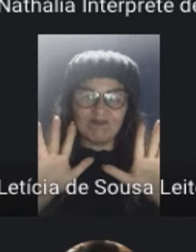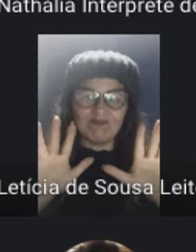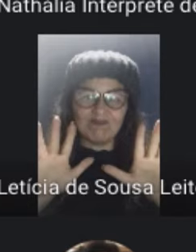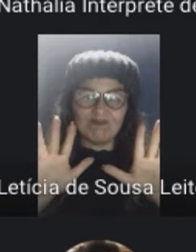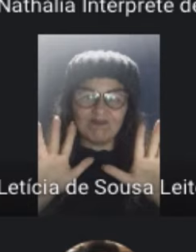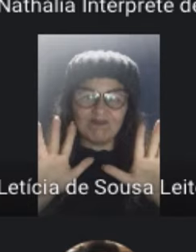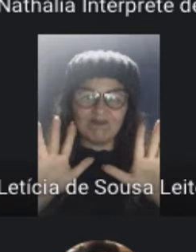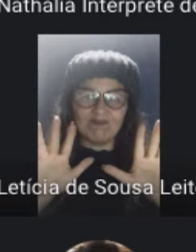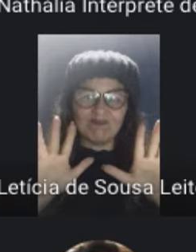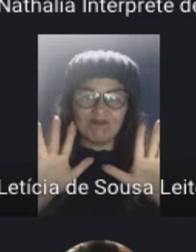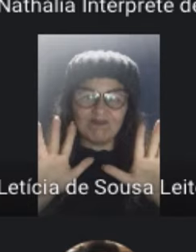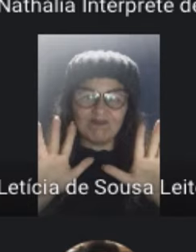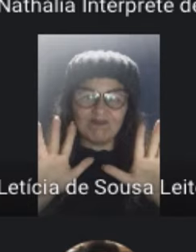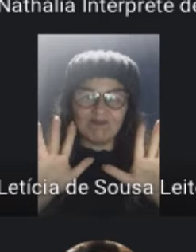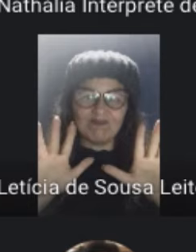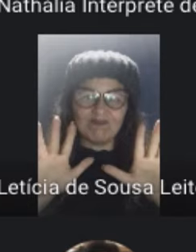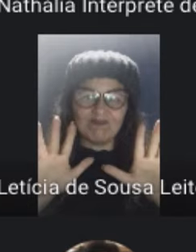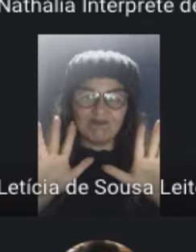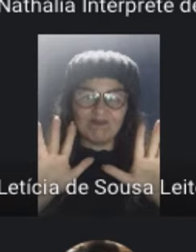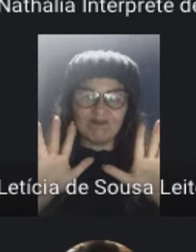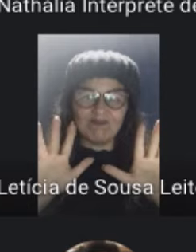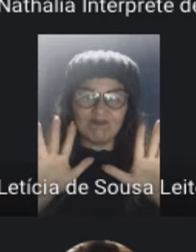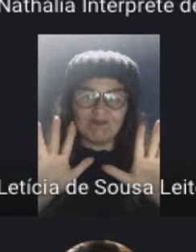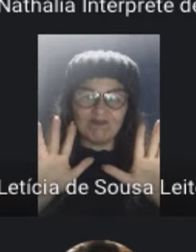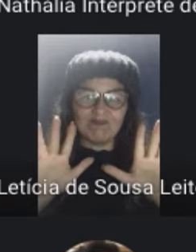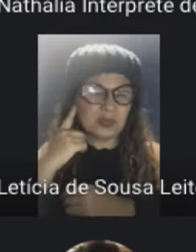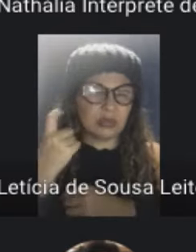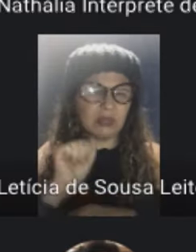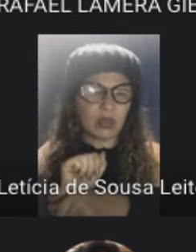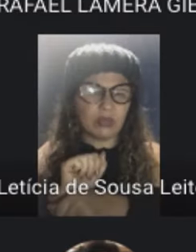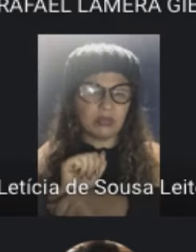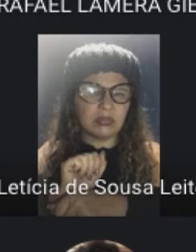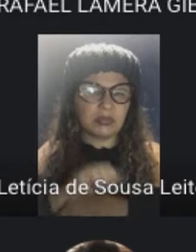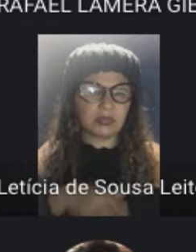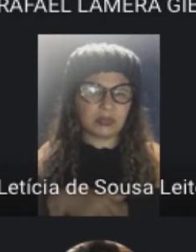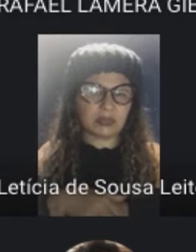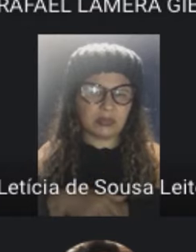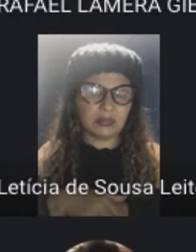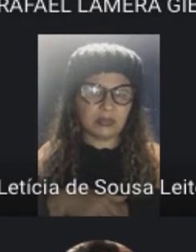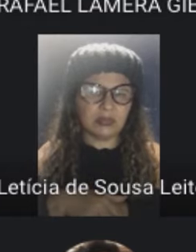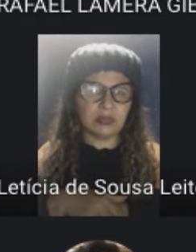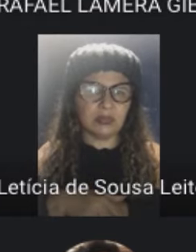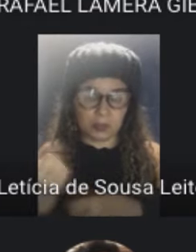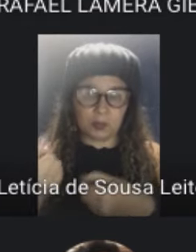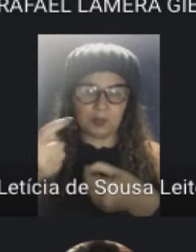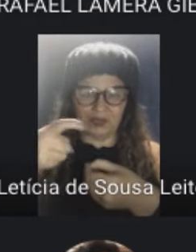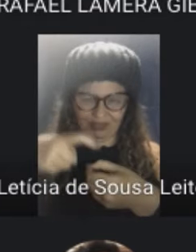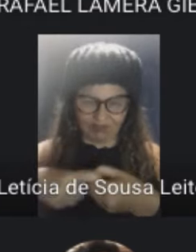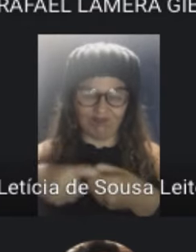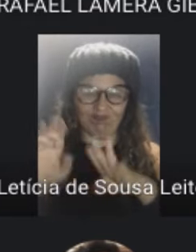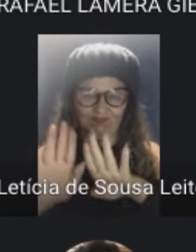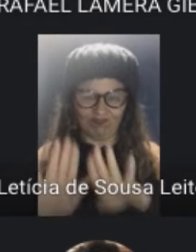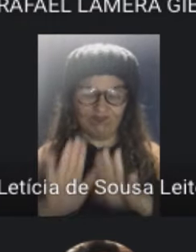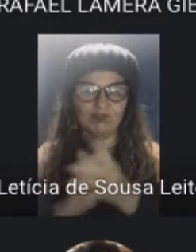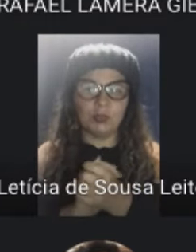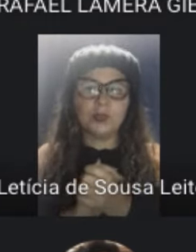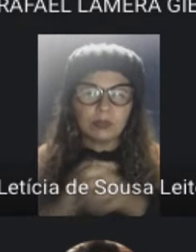muito específicas? Aquela parte da lei de segurança nacional, que são ali os primeiros artigos, do nono